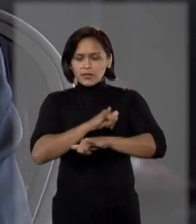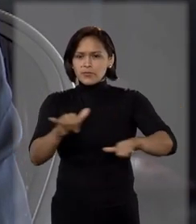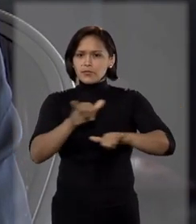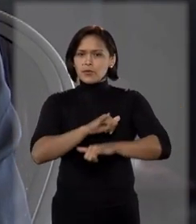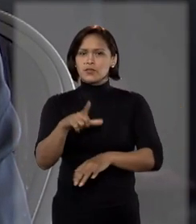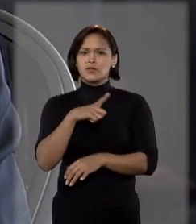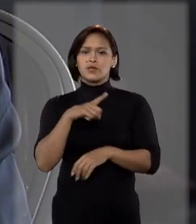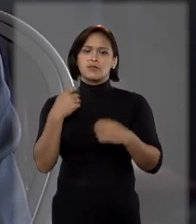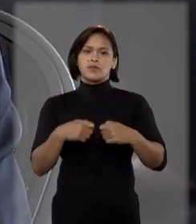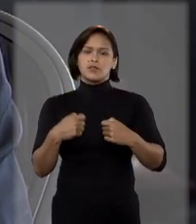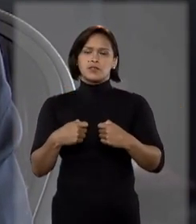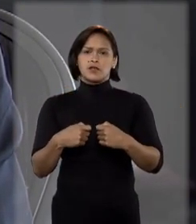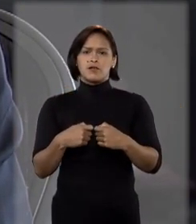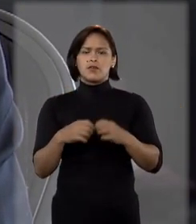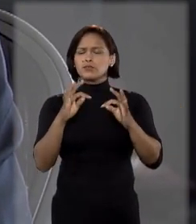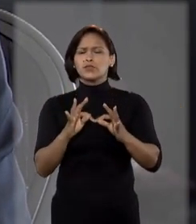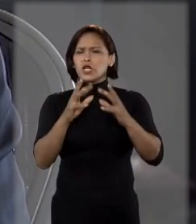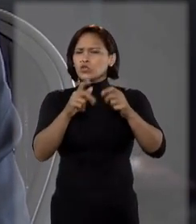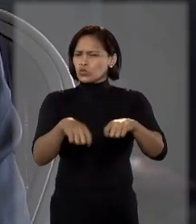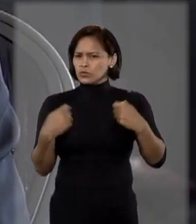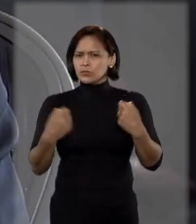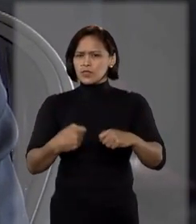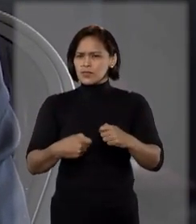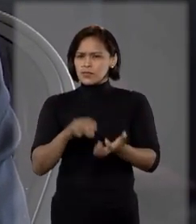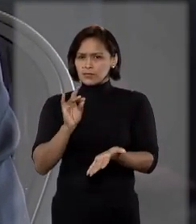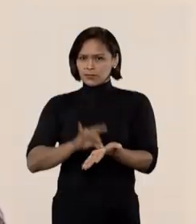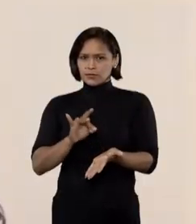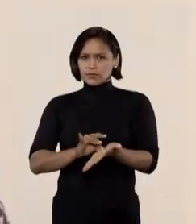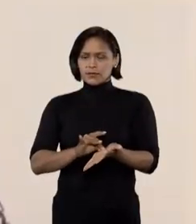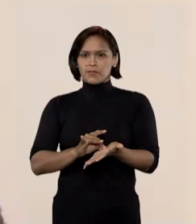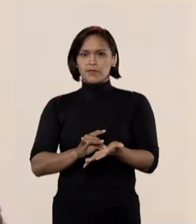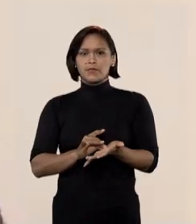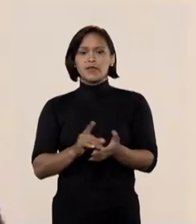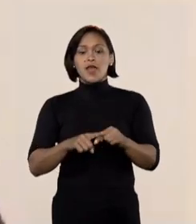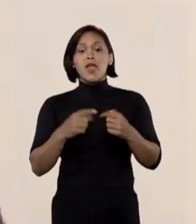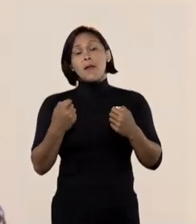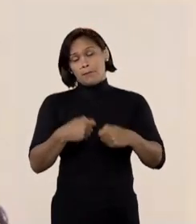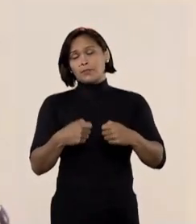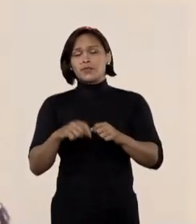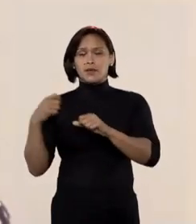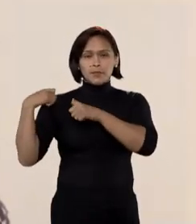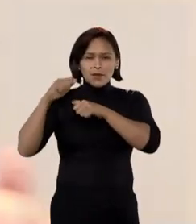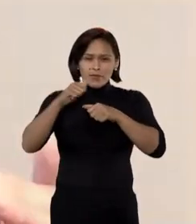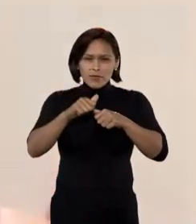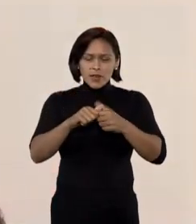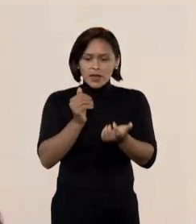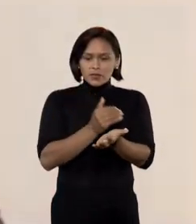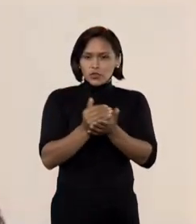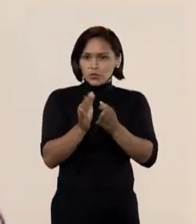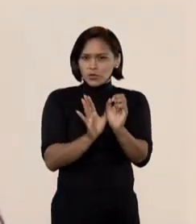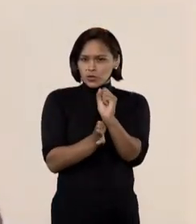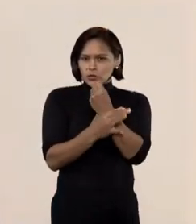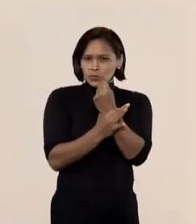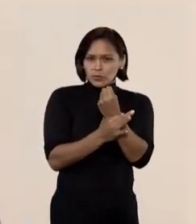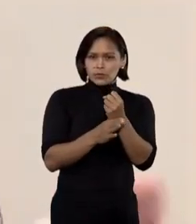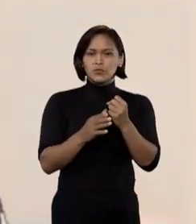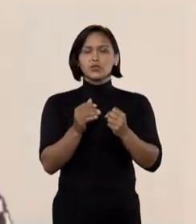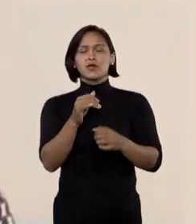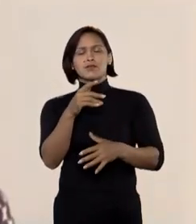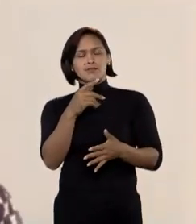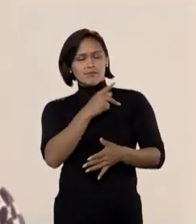lhe eram exigidos. Será que tudo isso é necessário? A gente precisa avaliar também se os princípios de proteção de